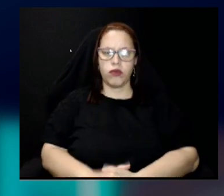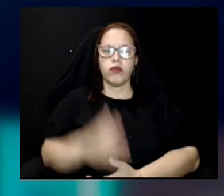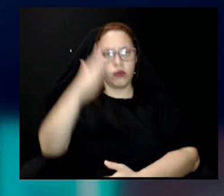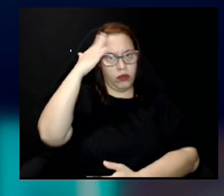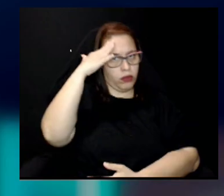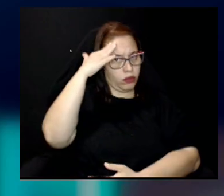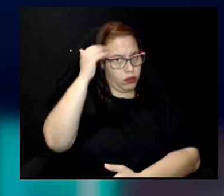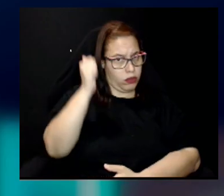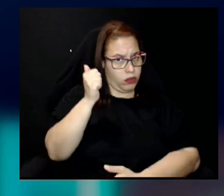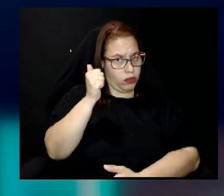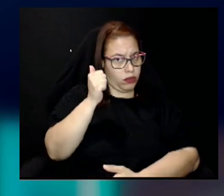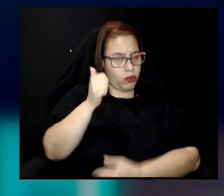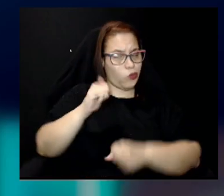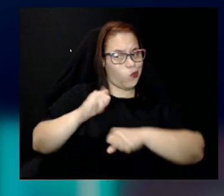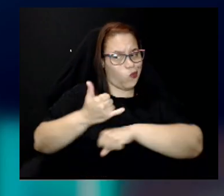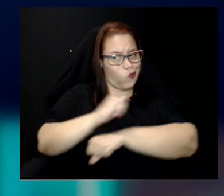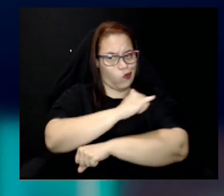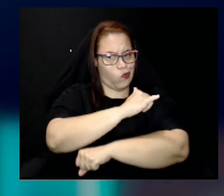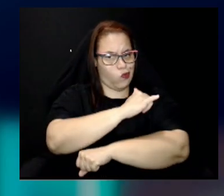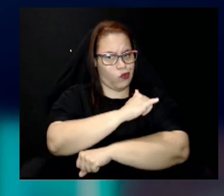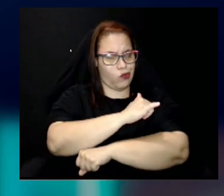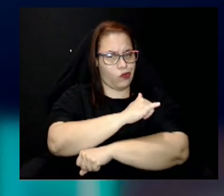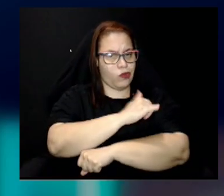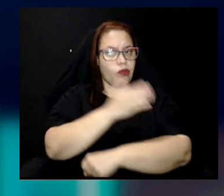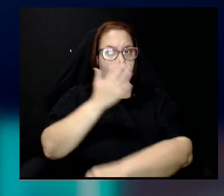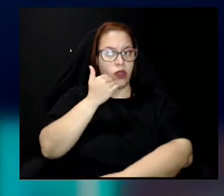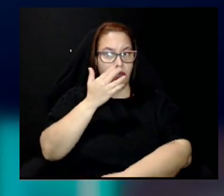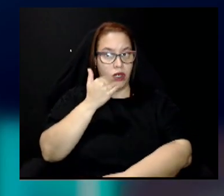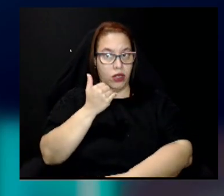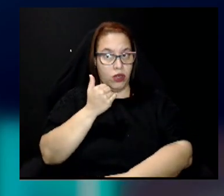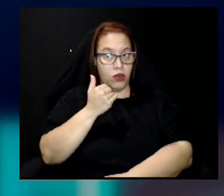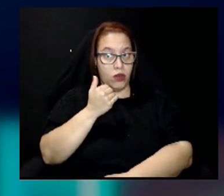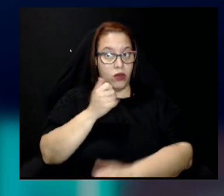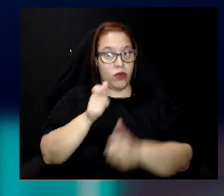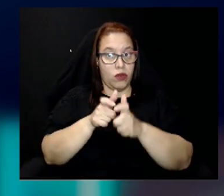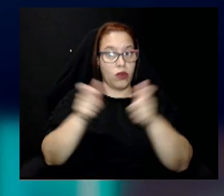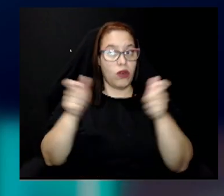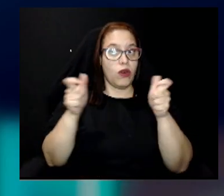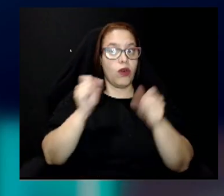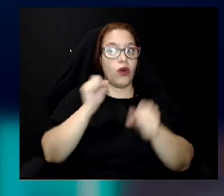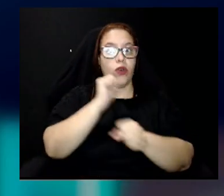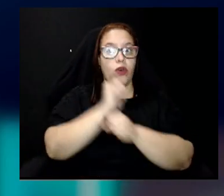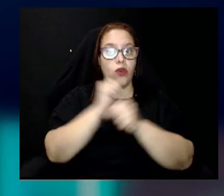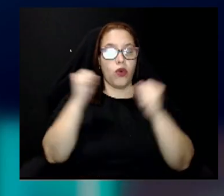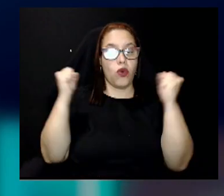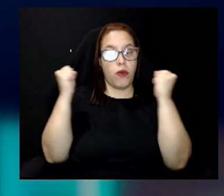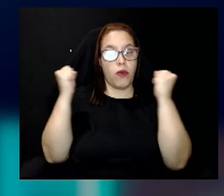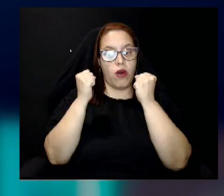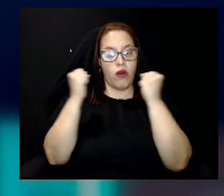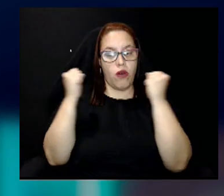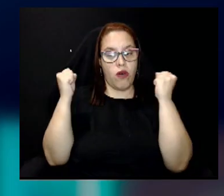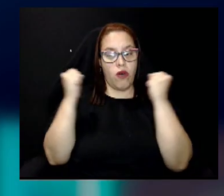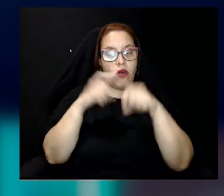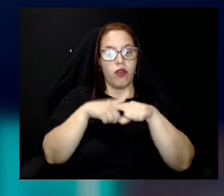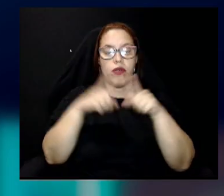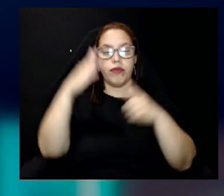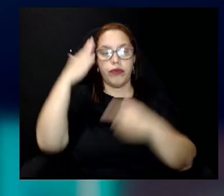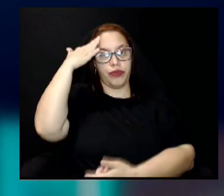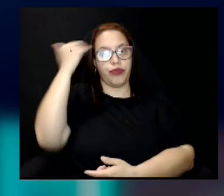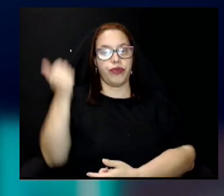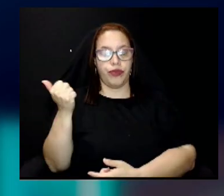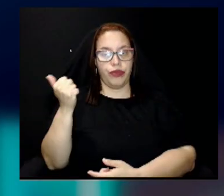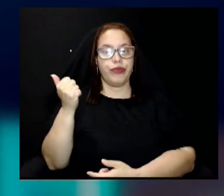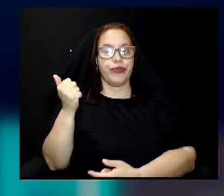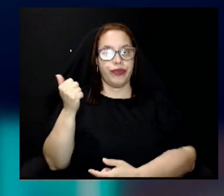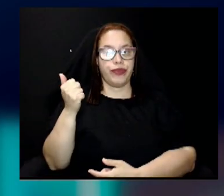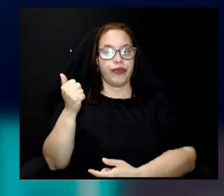ganha peso e é por ter se alimentado demais ou ter parado o exercício físico. Mas a gente sabe quando aquela barriguinha